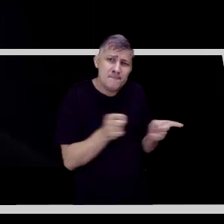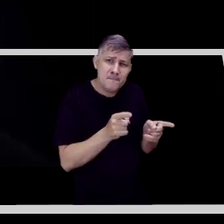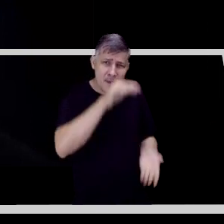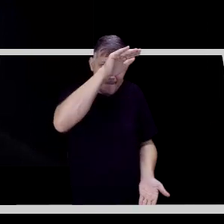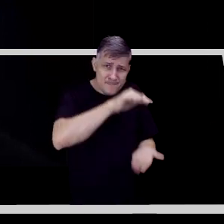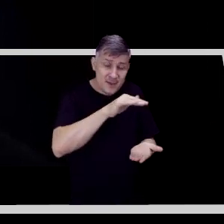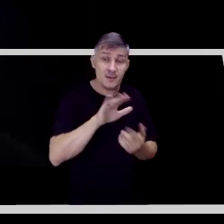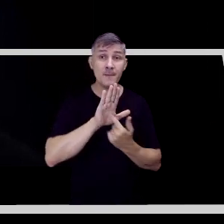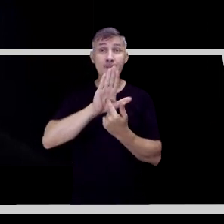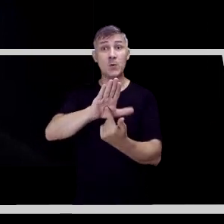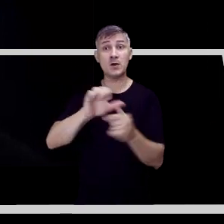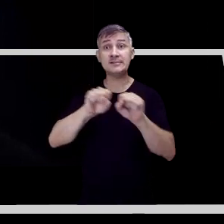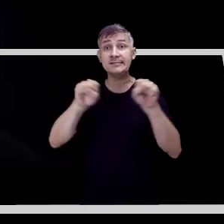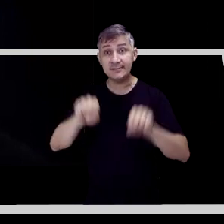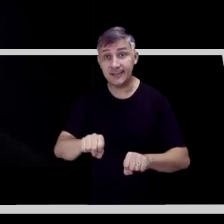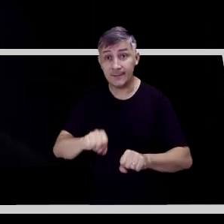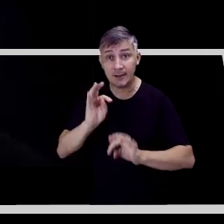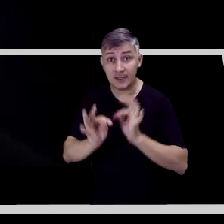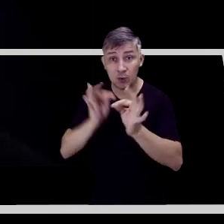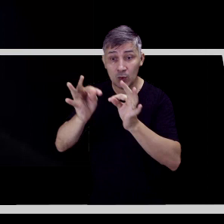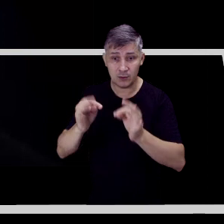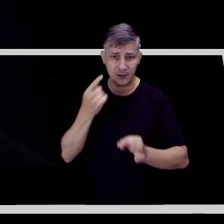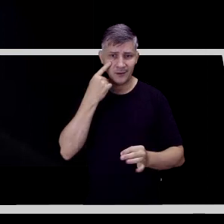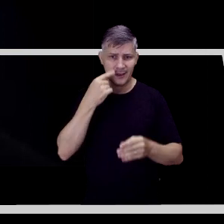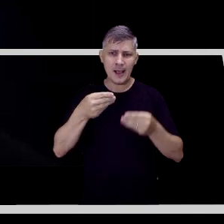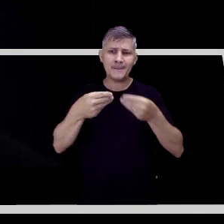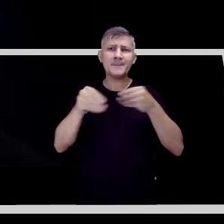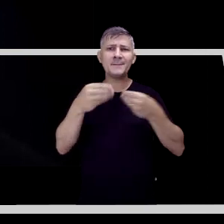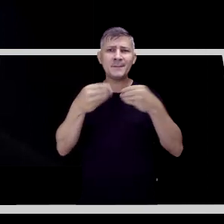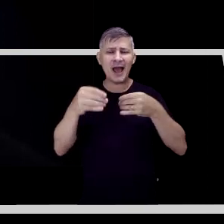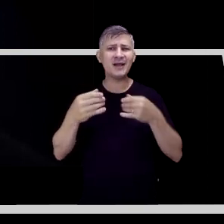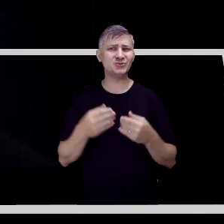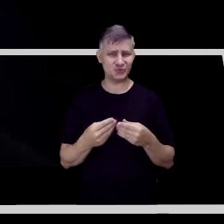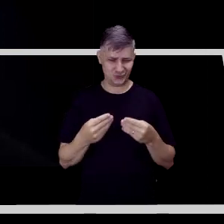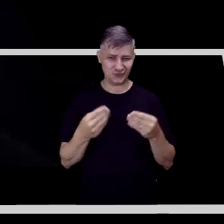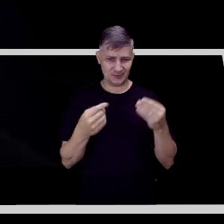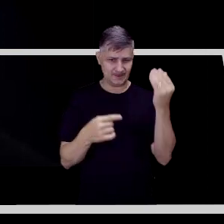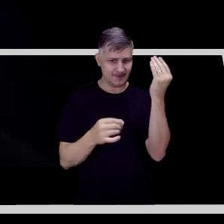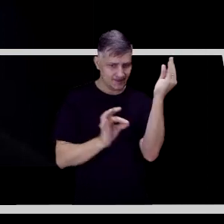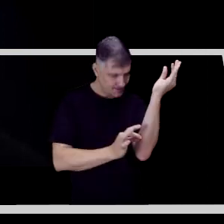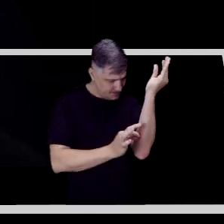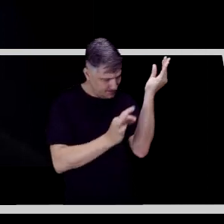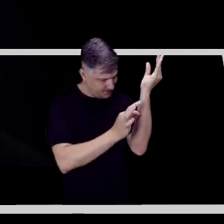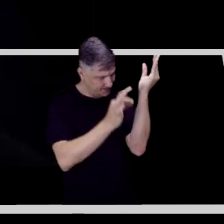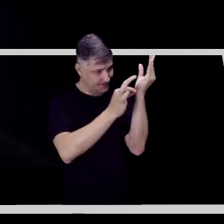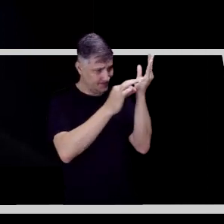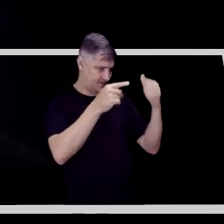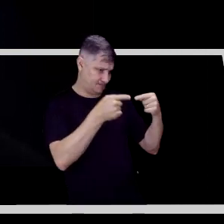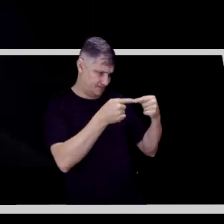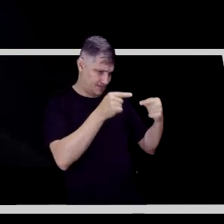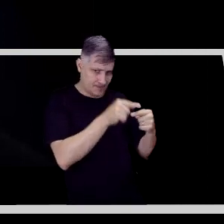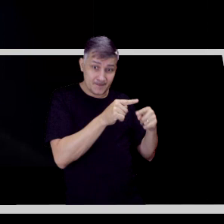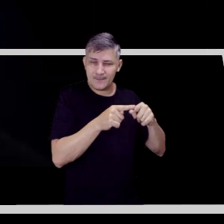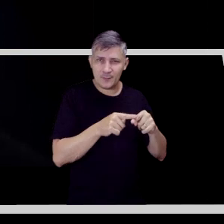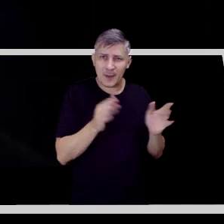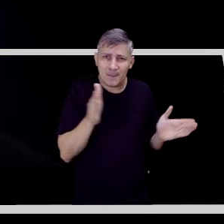sistemas tecnológicos. Então aqui se usa esse plástico mais translúcido para ver agora a gente